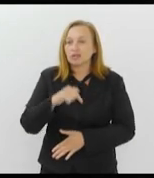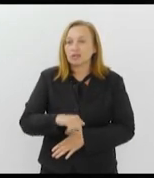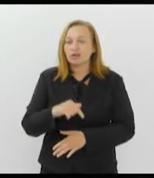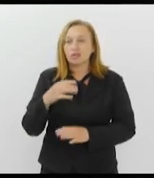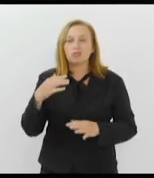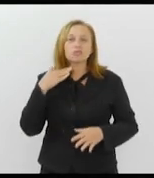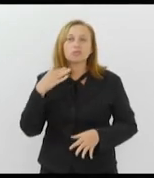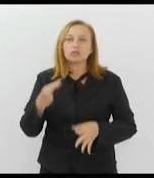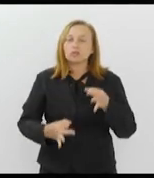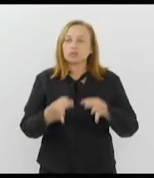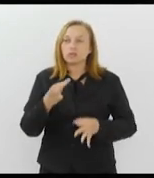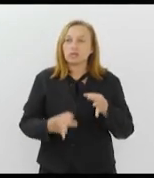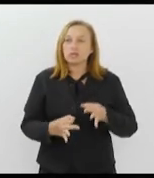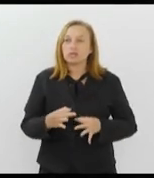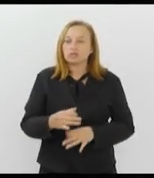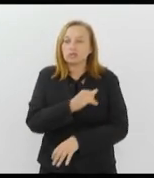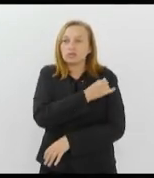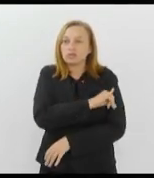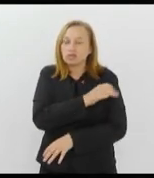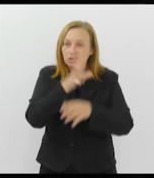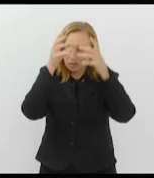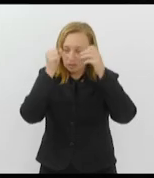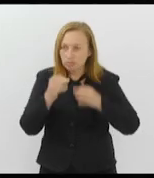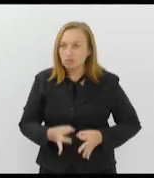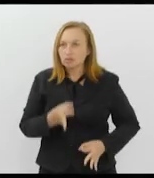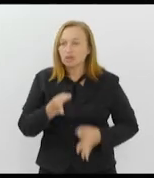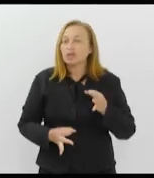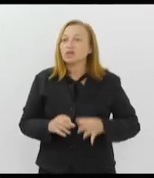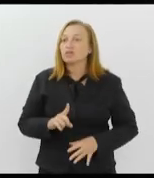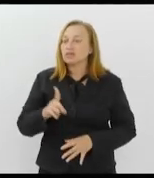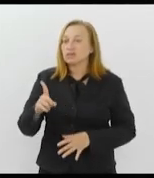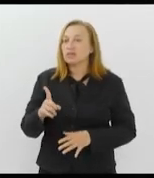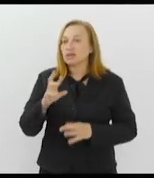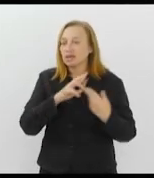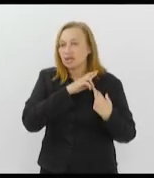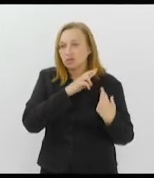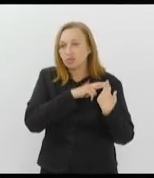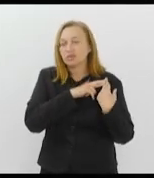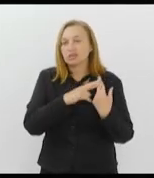de direito do Tribunal do Rio de Janeiro. Então você é responsável por estar